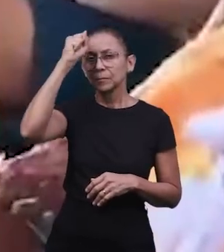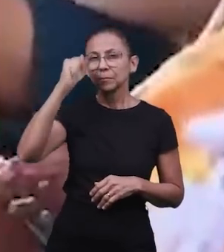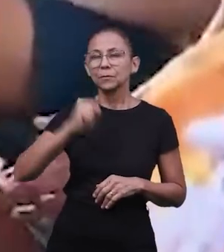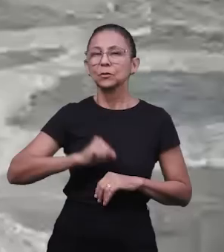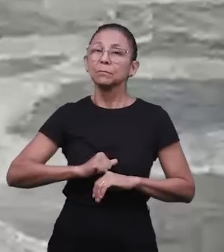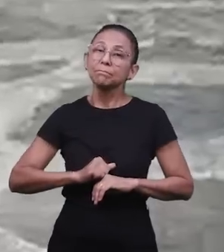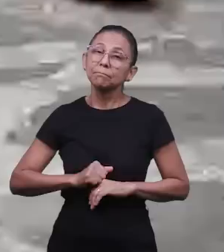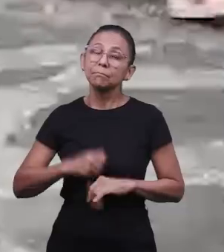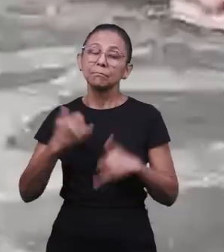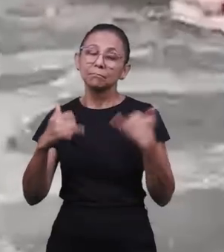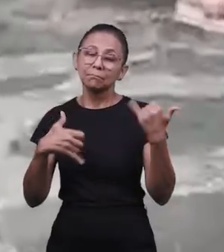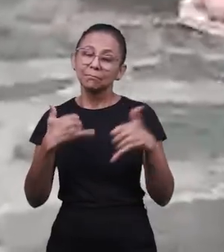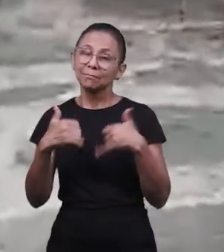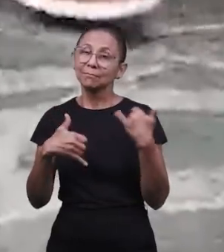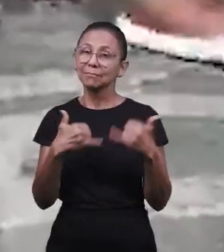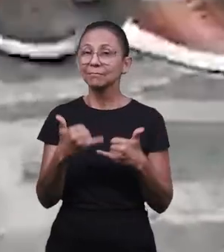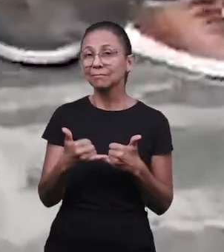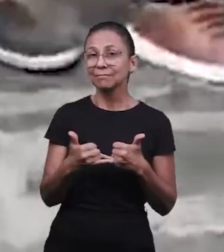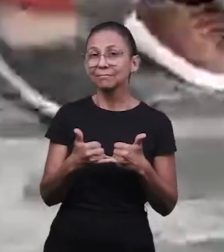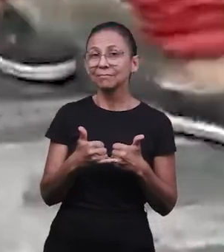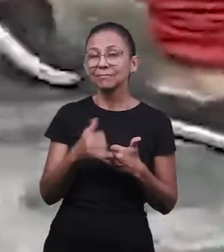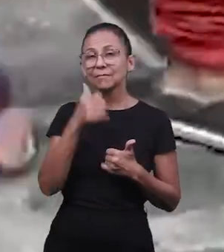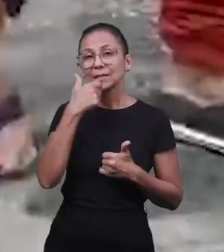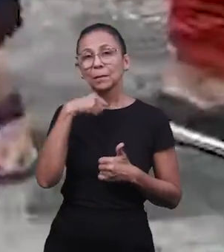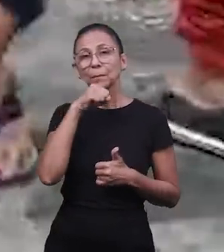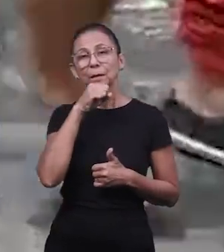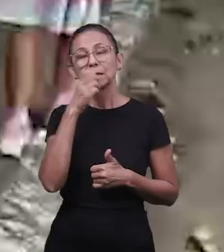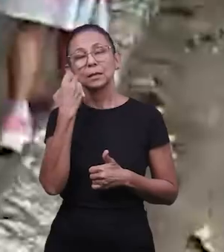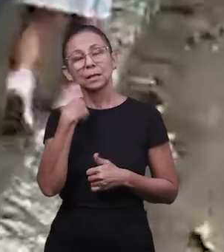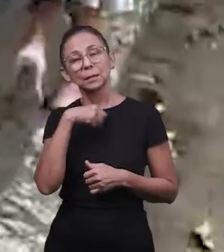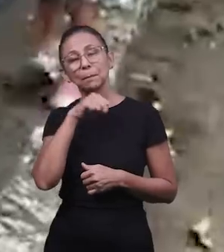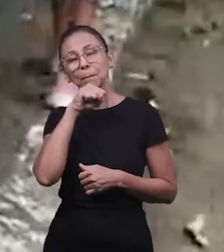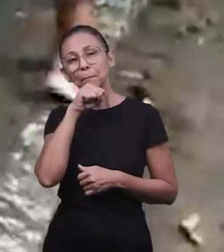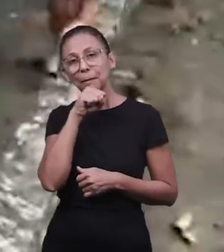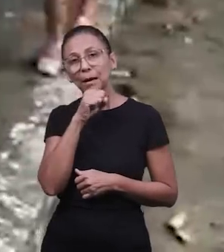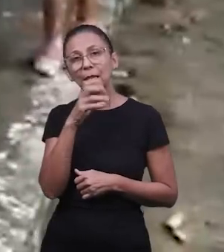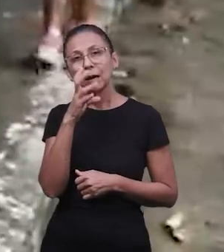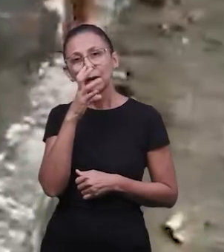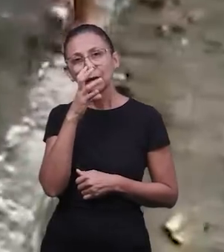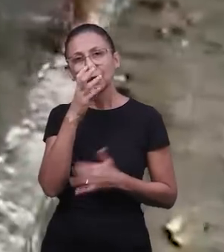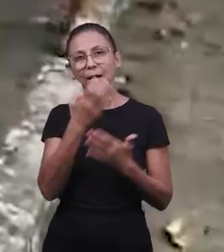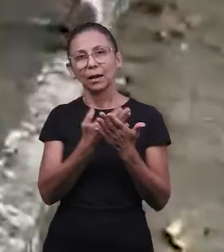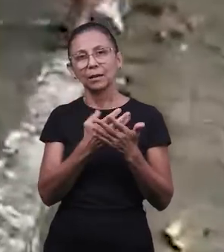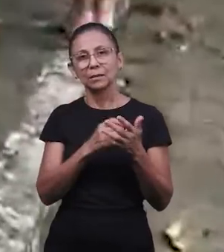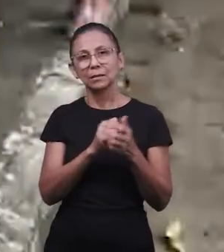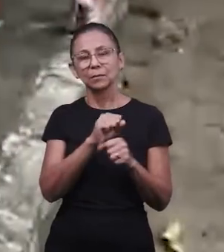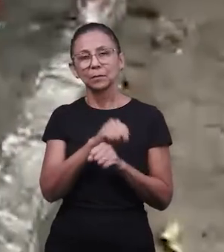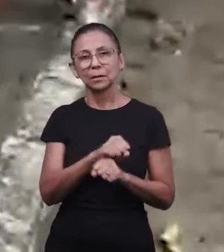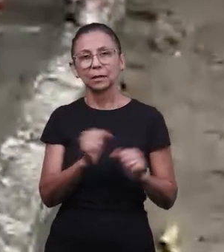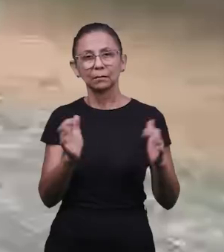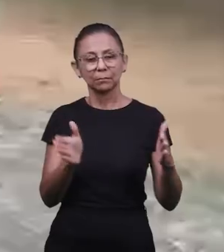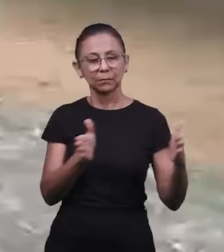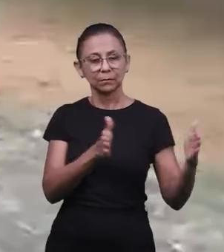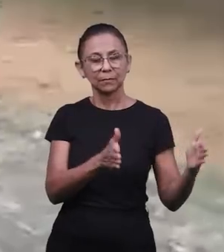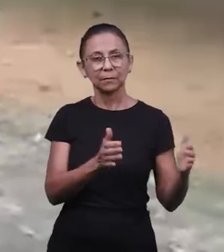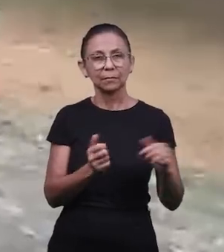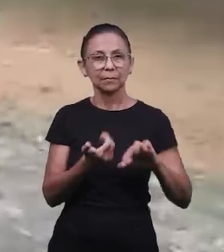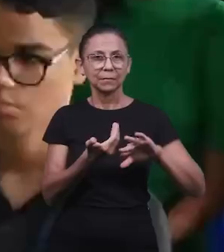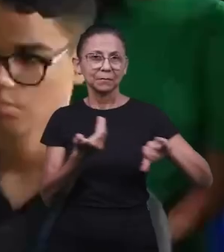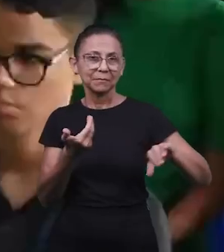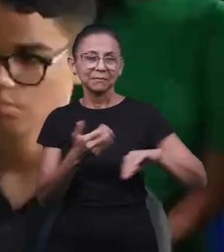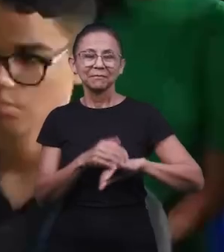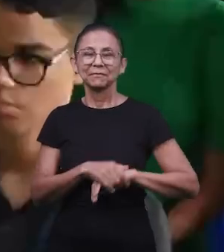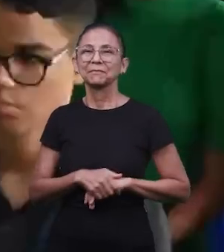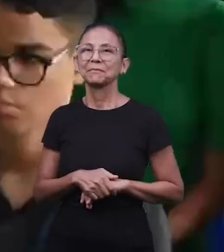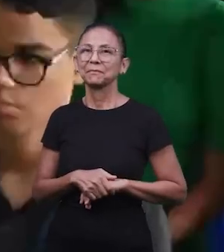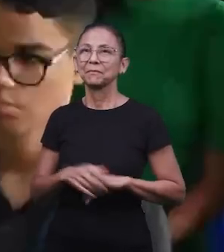numa classe separada. Louvado seja Deus por esta bênção na qual todas as famílias são edificadas.